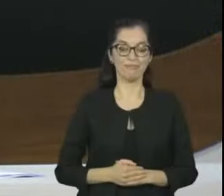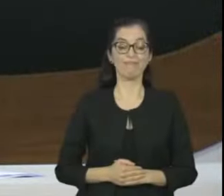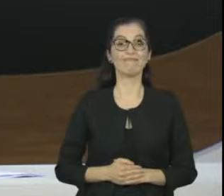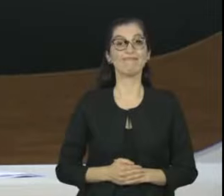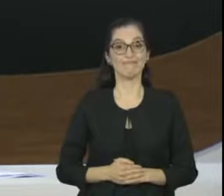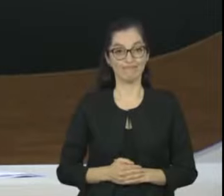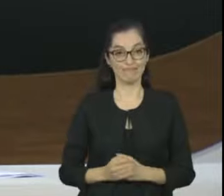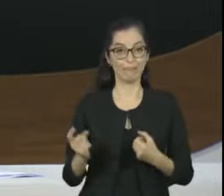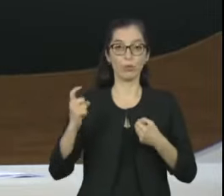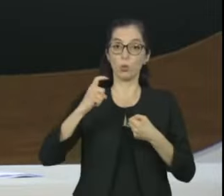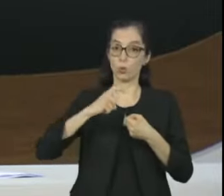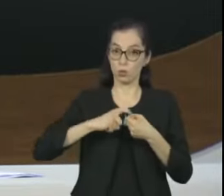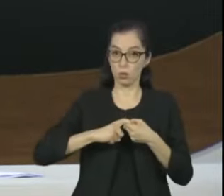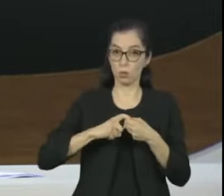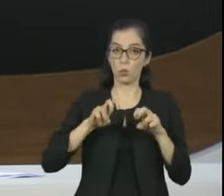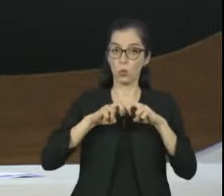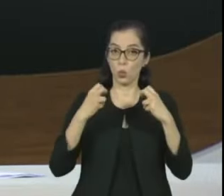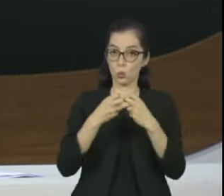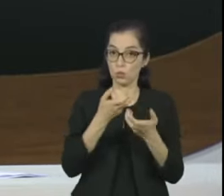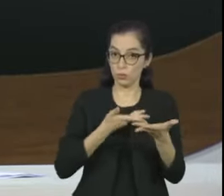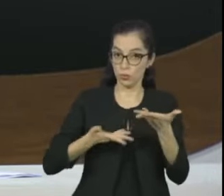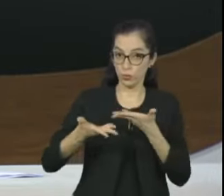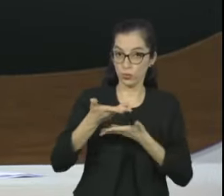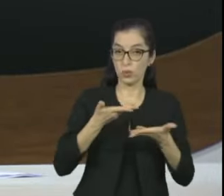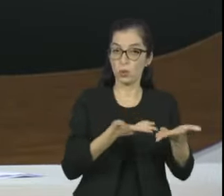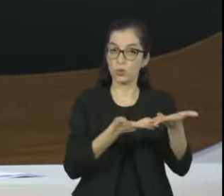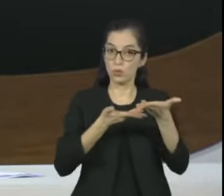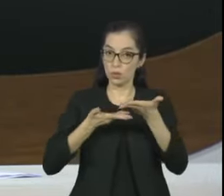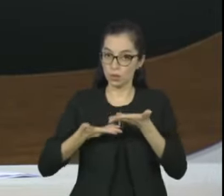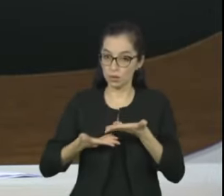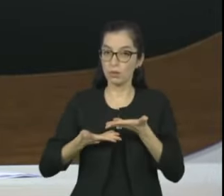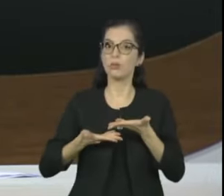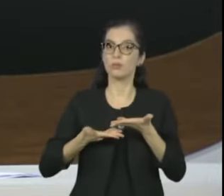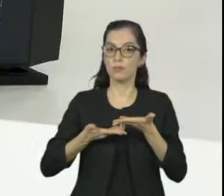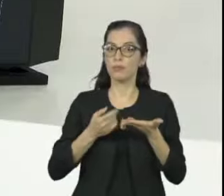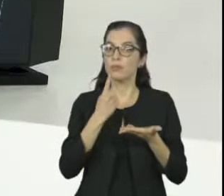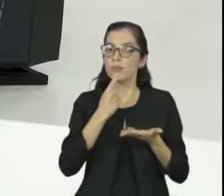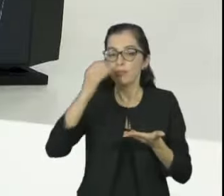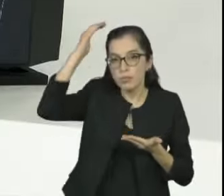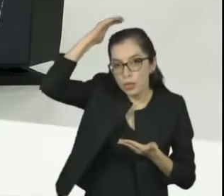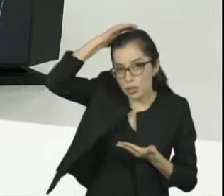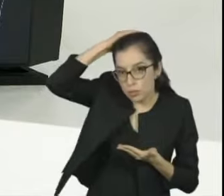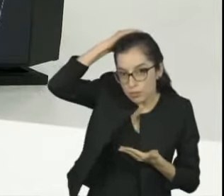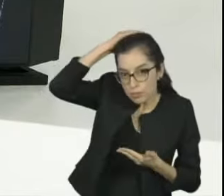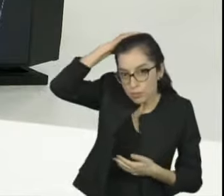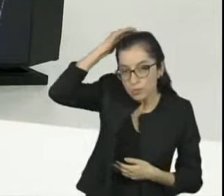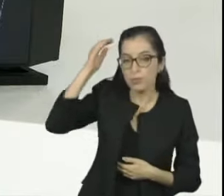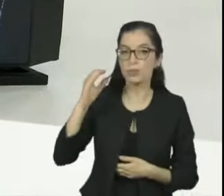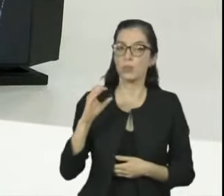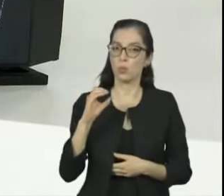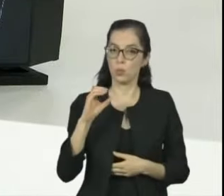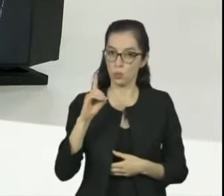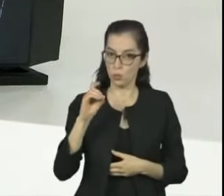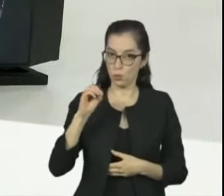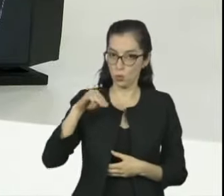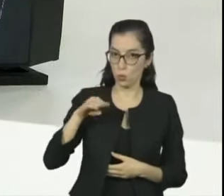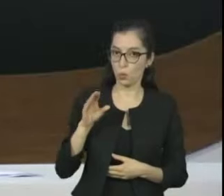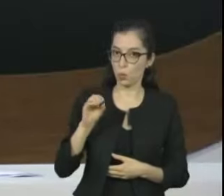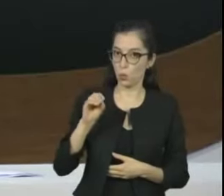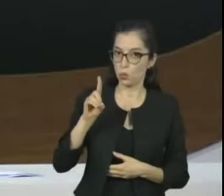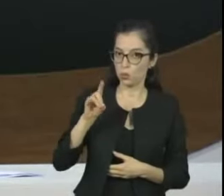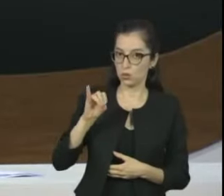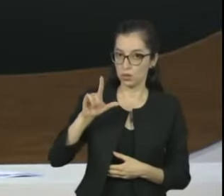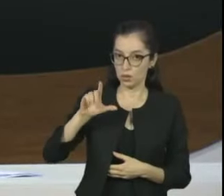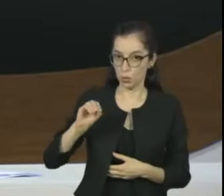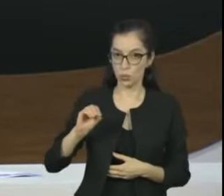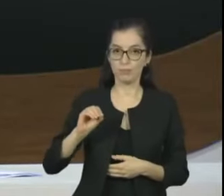estamos de volta com Roda Viva que hoje recebe o Cardeal e Arcebispo Metropolitano de São Paulo Dom odilo Scherer todinho